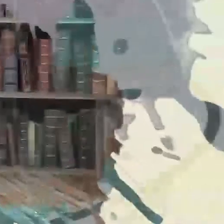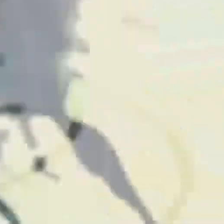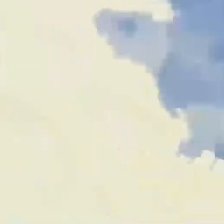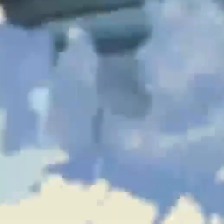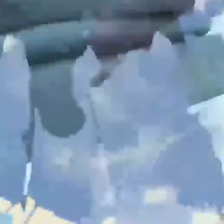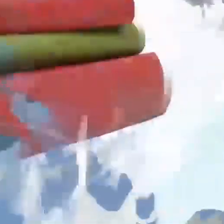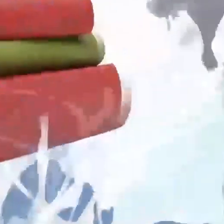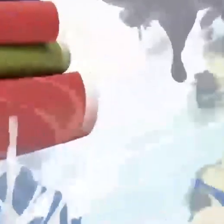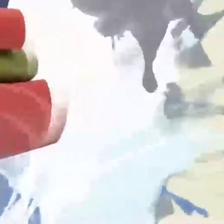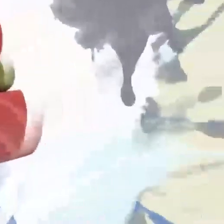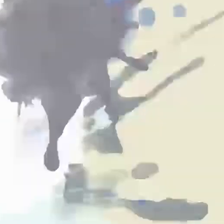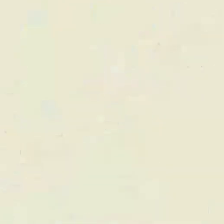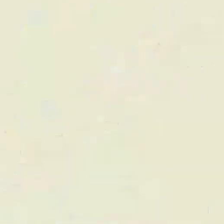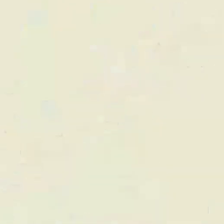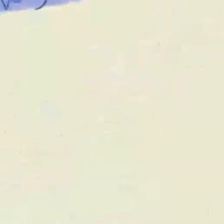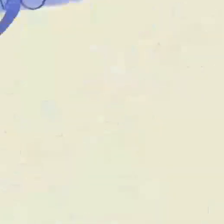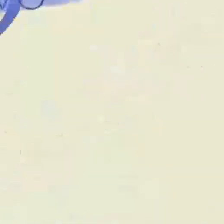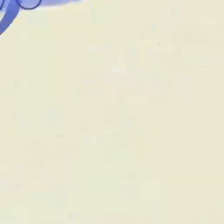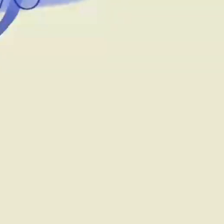desculpa